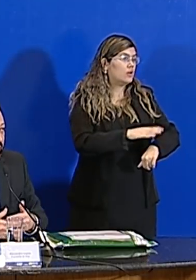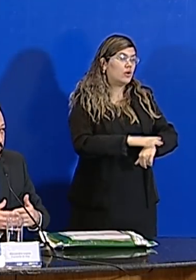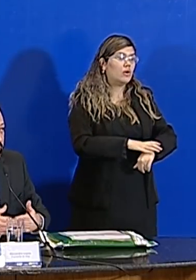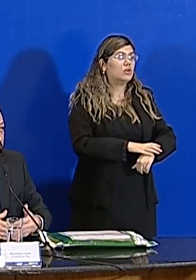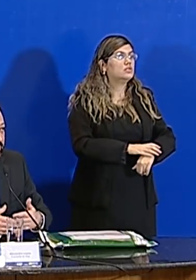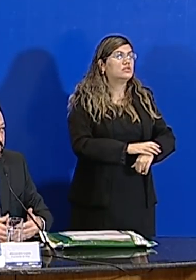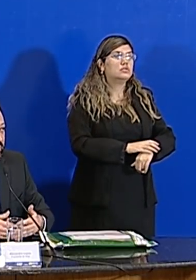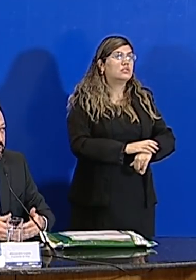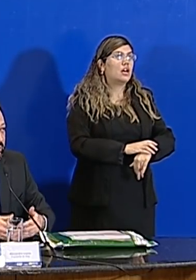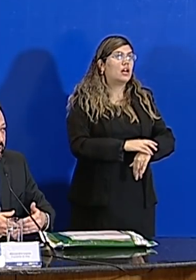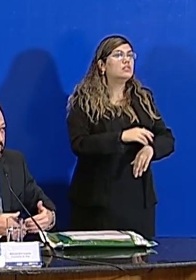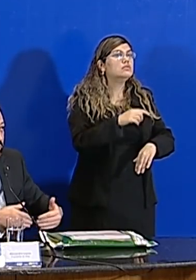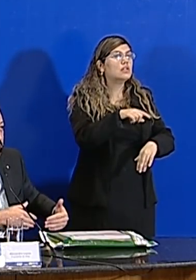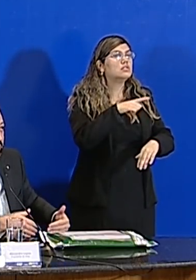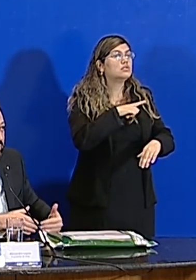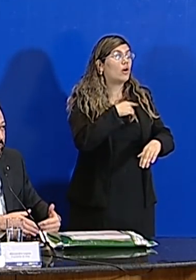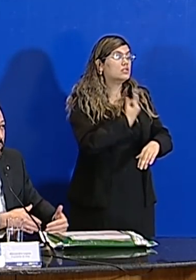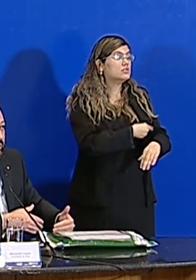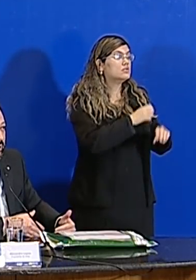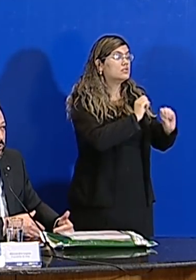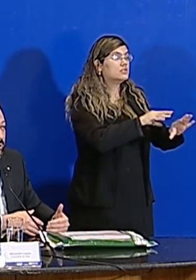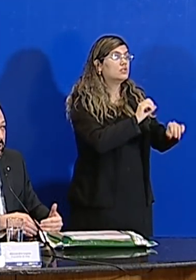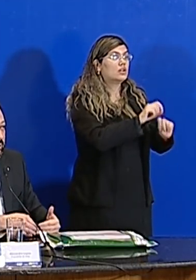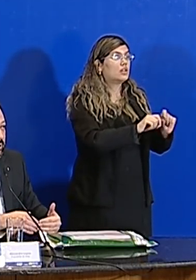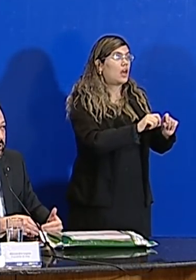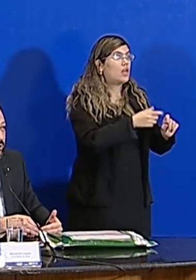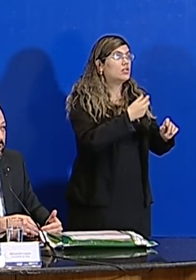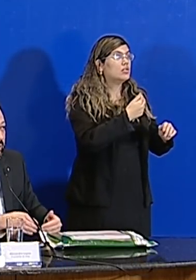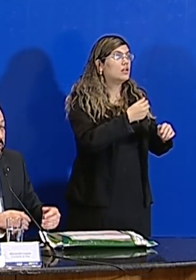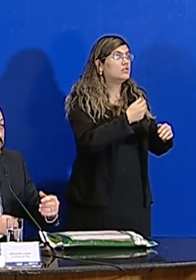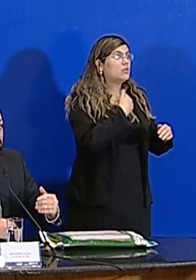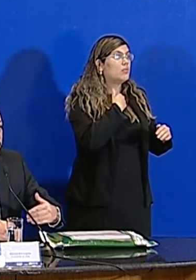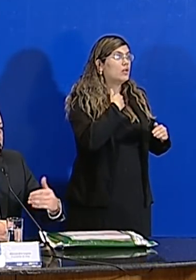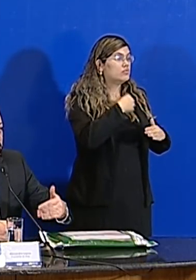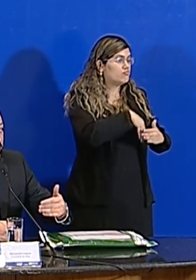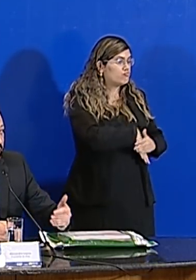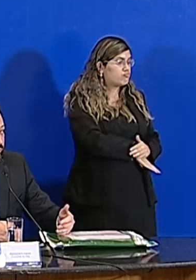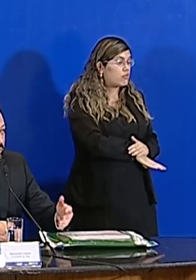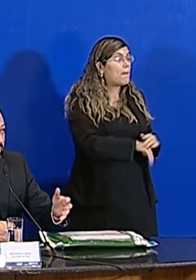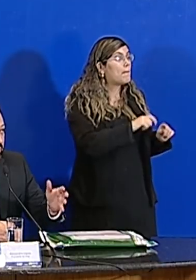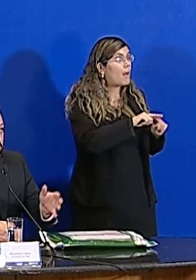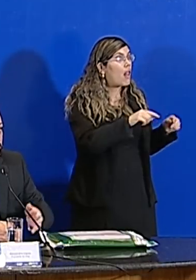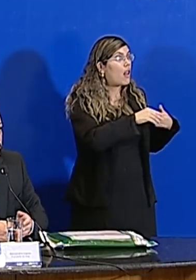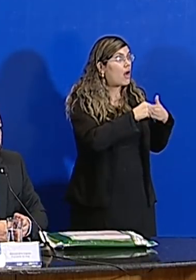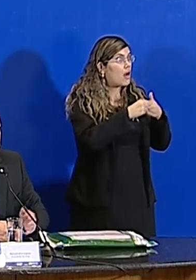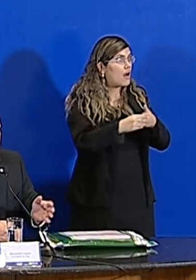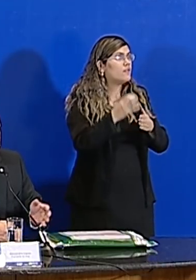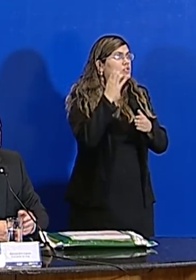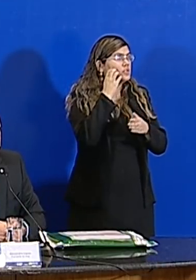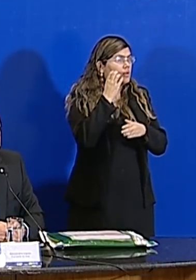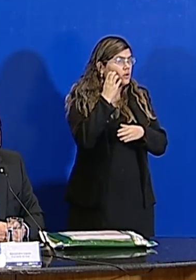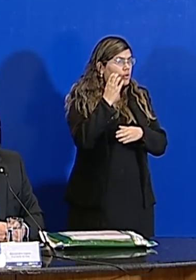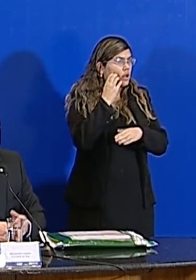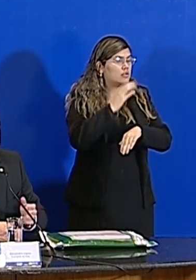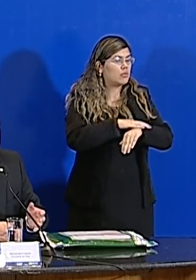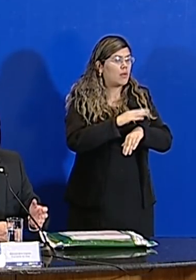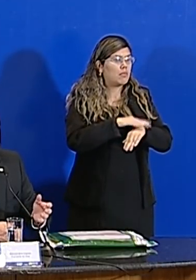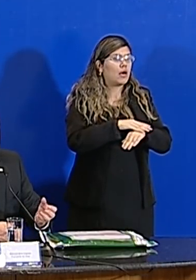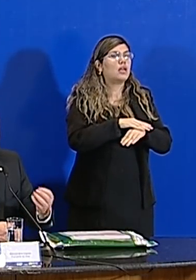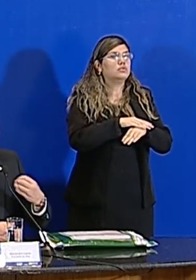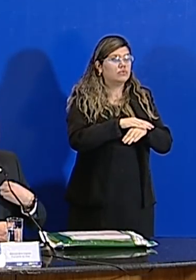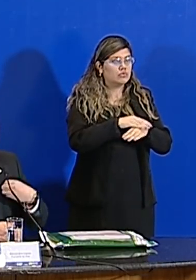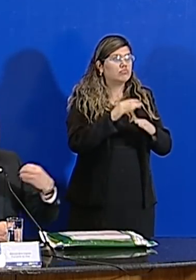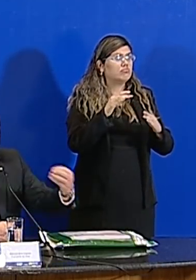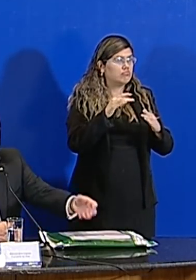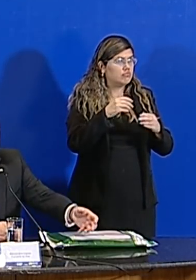O treinamento que a gente dá é que ele deve guardar o celular dele nesse horário. Mas eles levam o celular durante a aplicação, porque é através